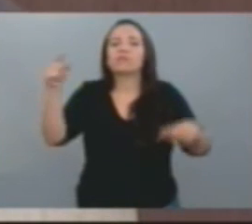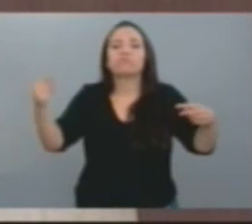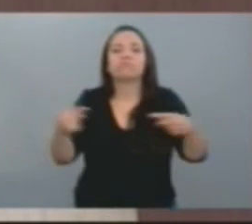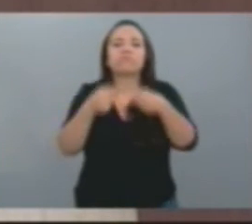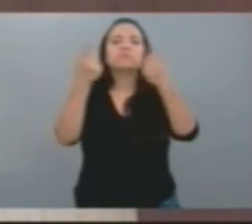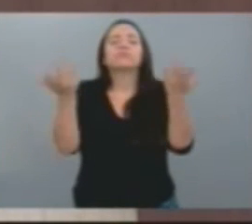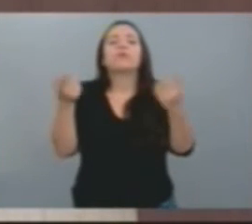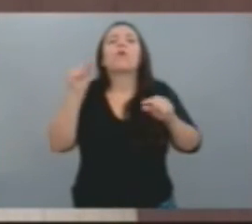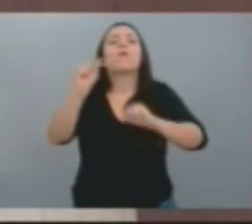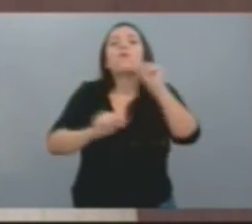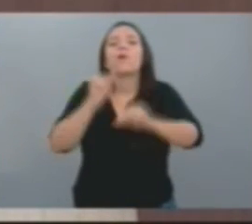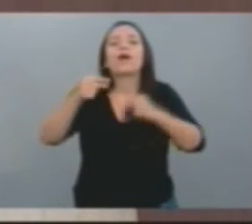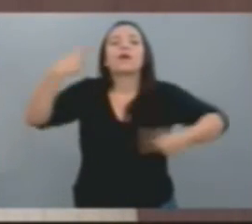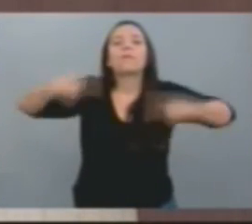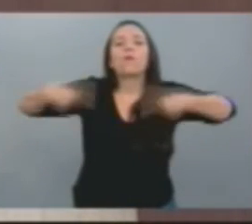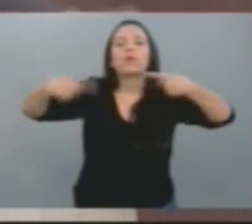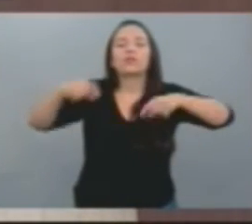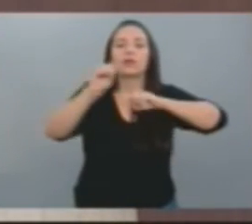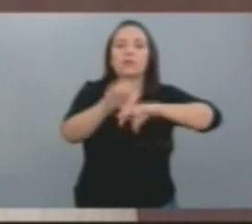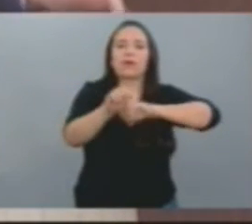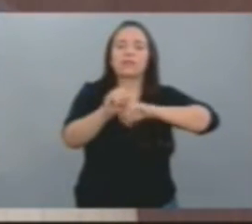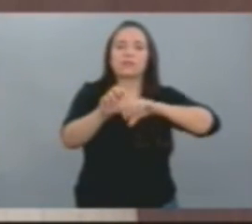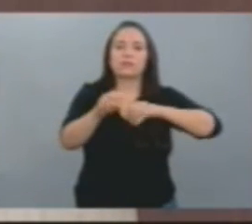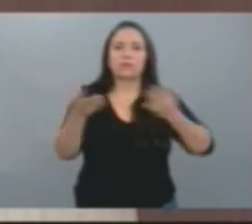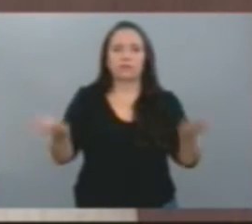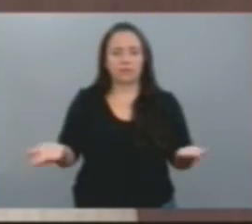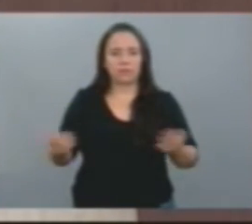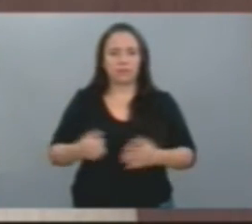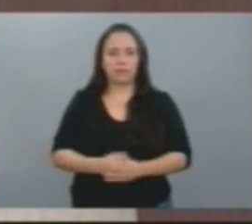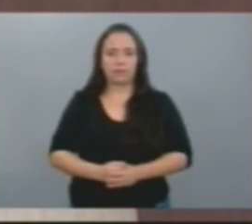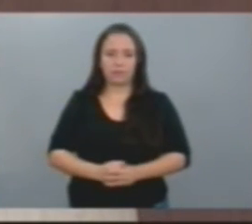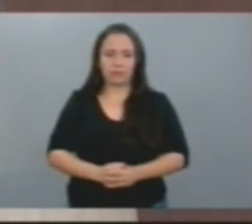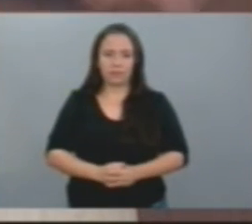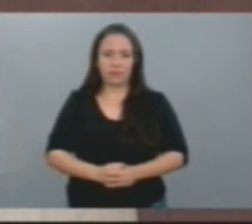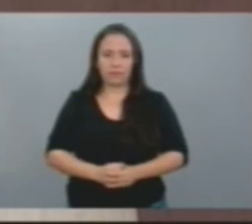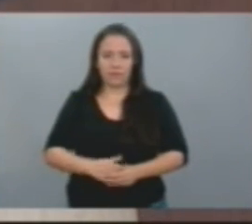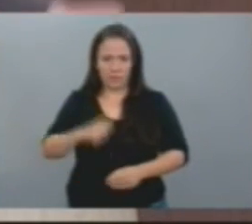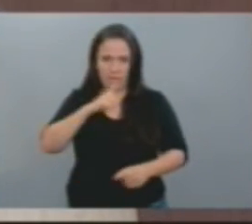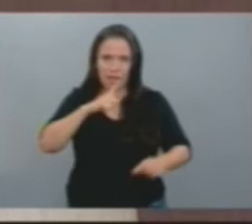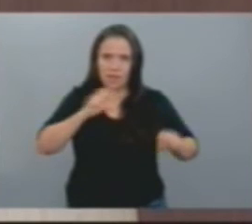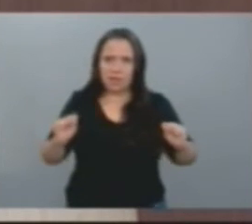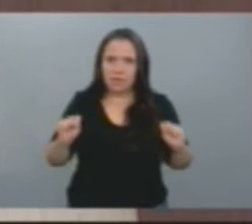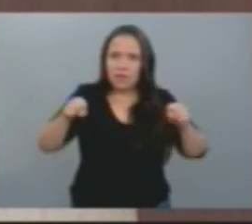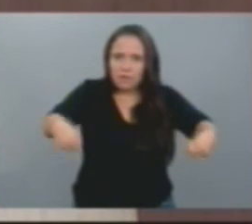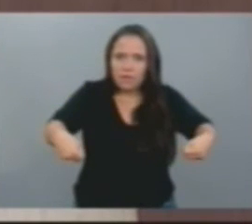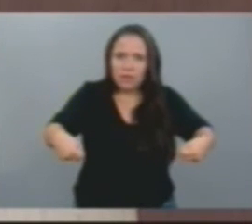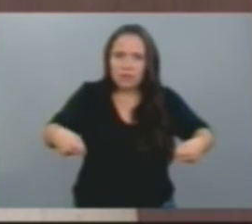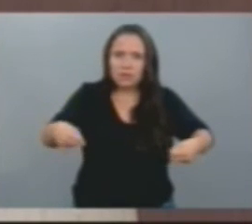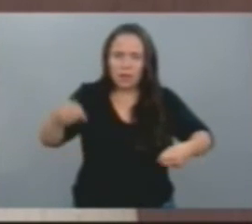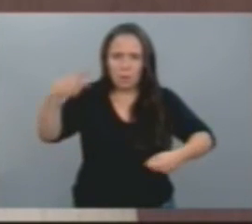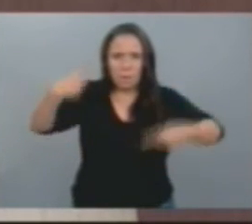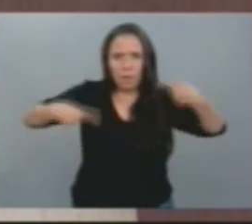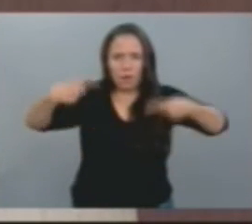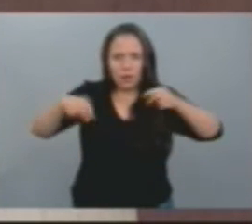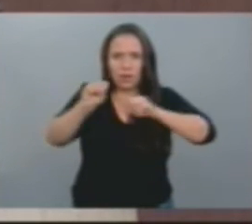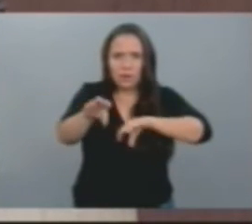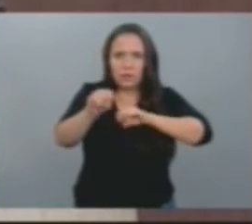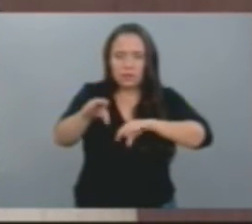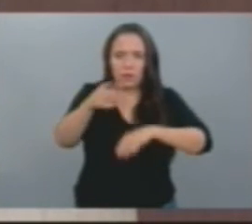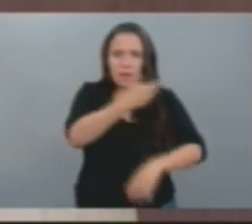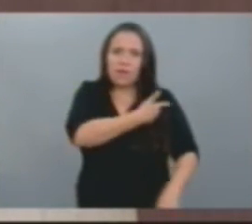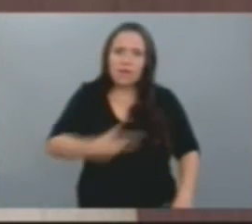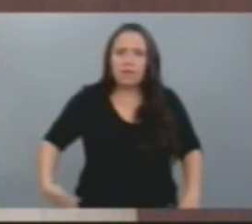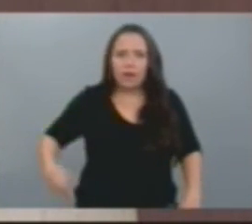esta política educacional pode ser defendida, porque ela não é defensável, ela não pode ser defendida. Por isso